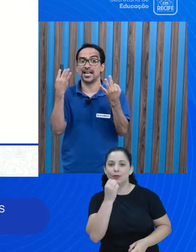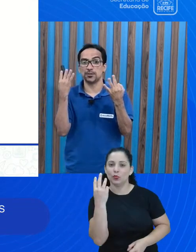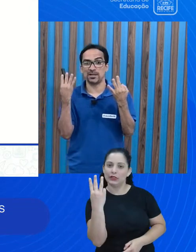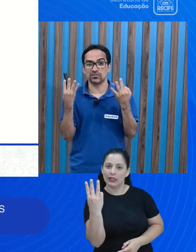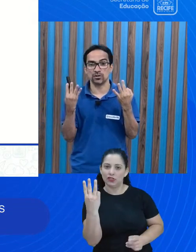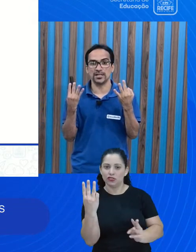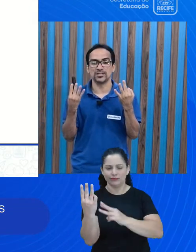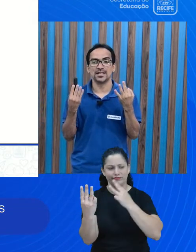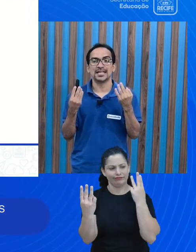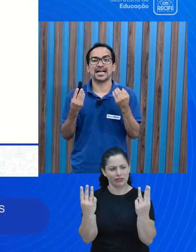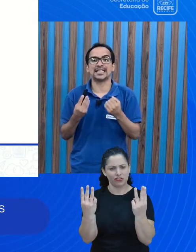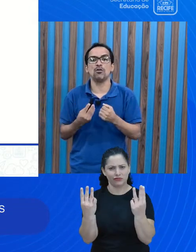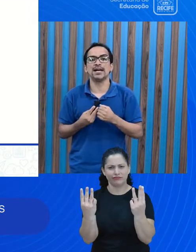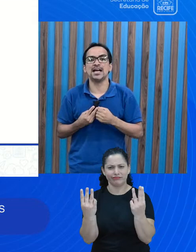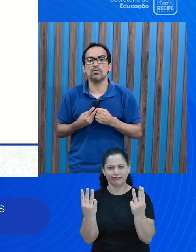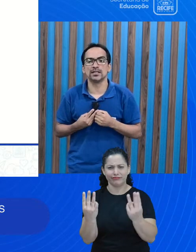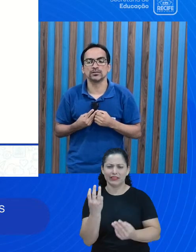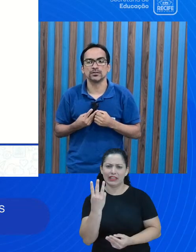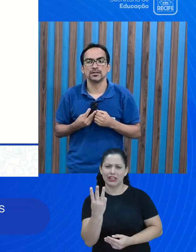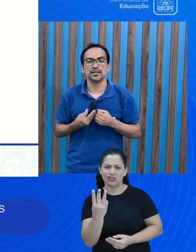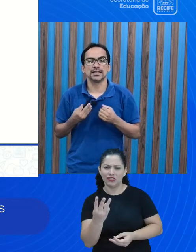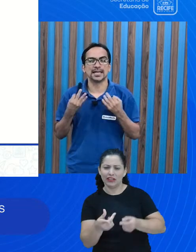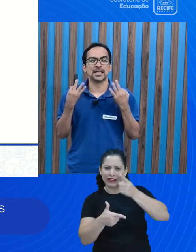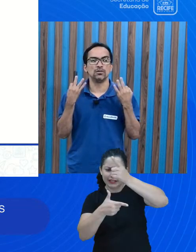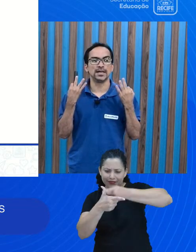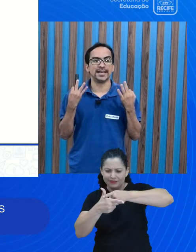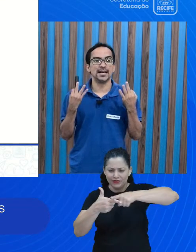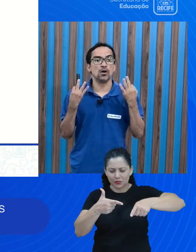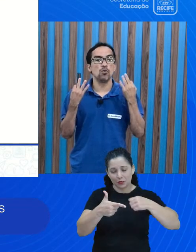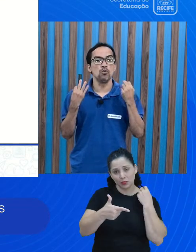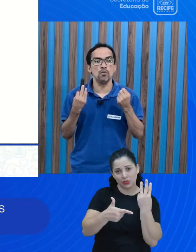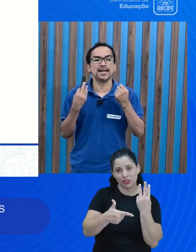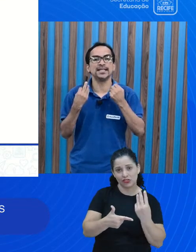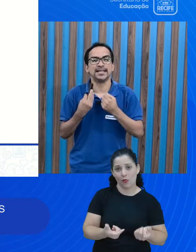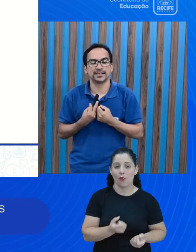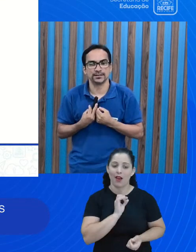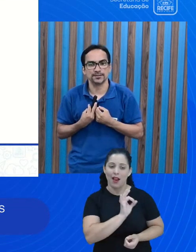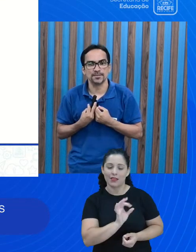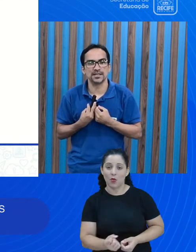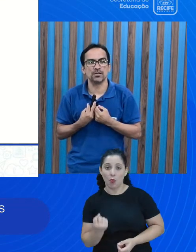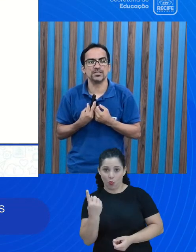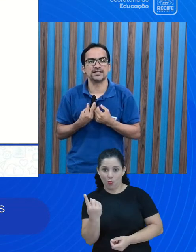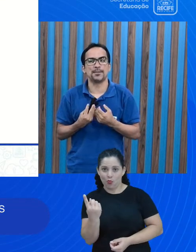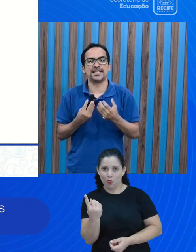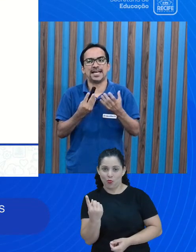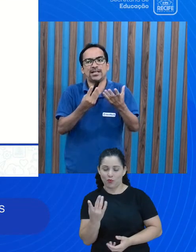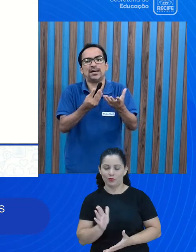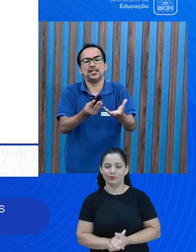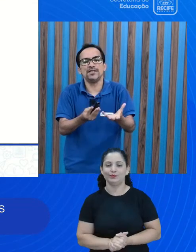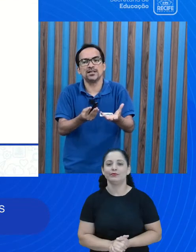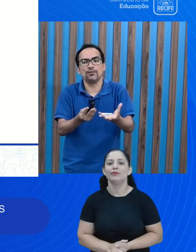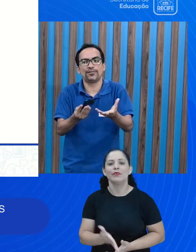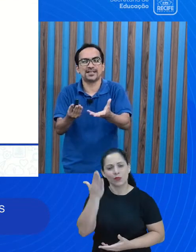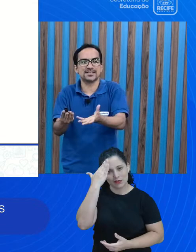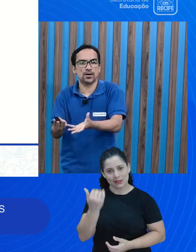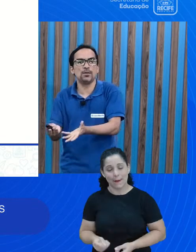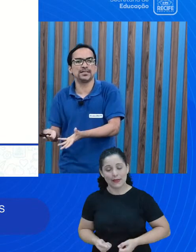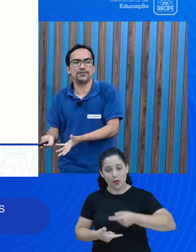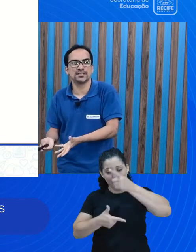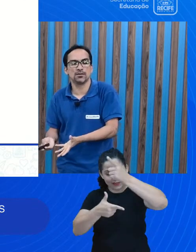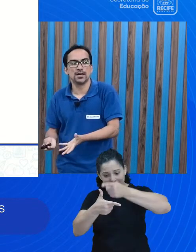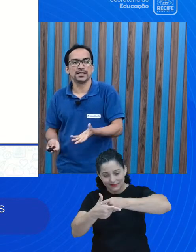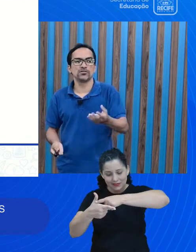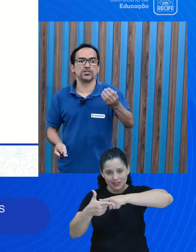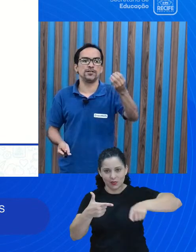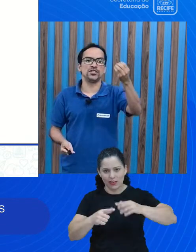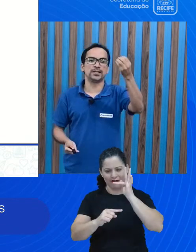Pra três pessoas, cada um ganha quanto? Cada um ganha uma caneta. Então, você sabe que aí é uma divisão. Fração é uma